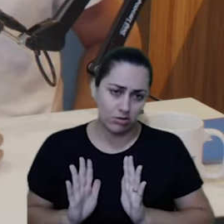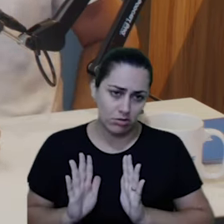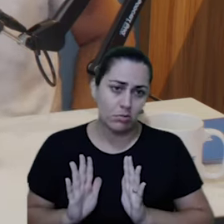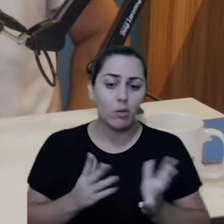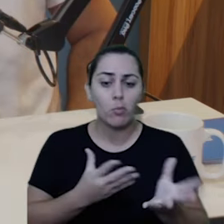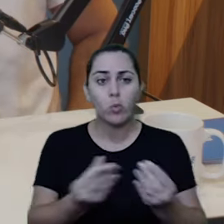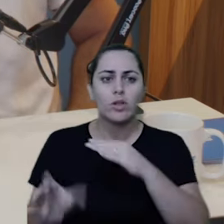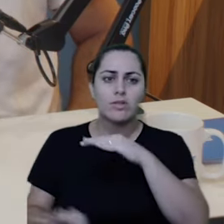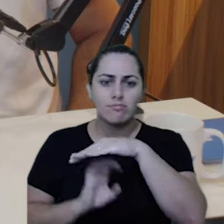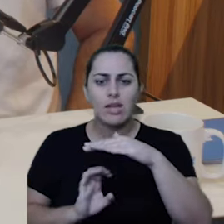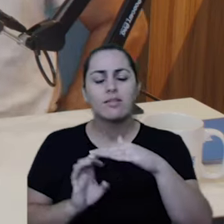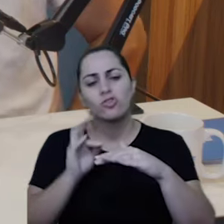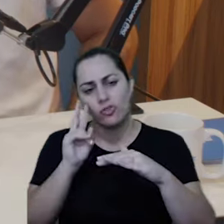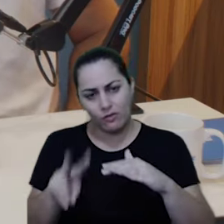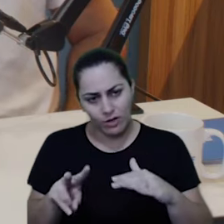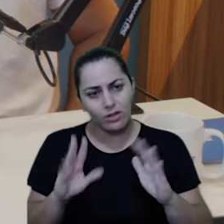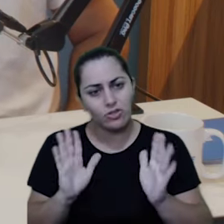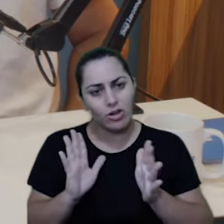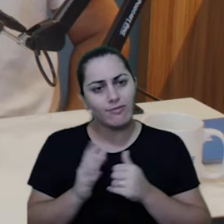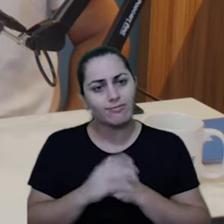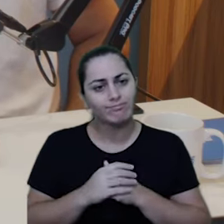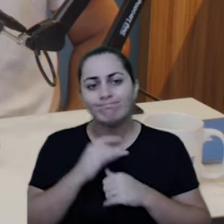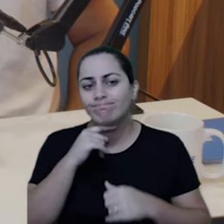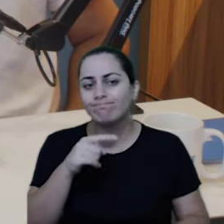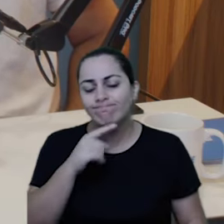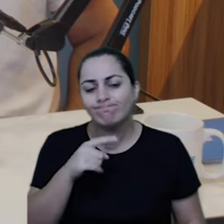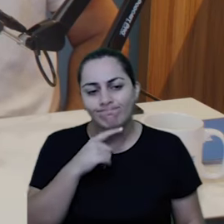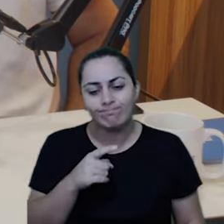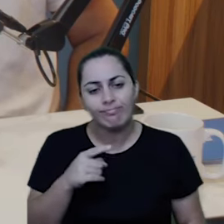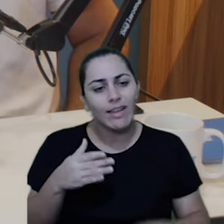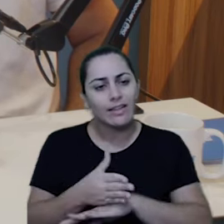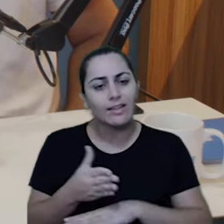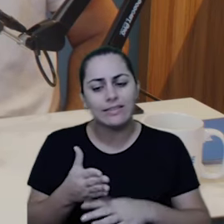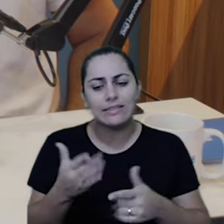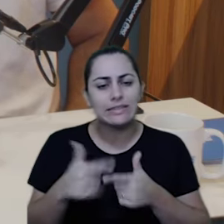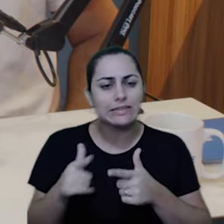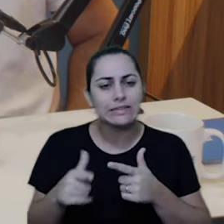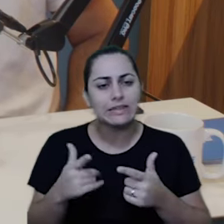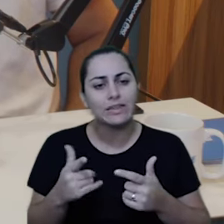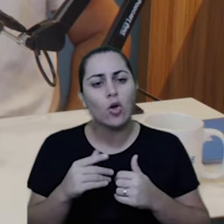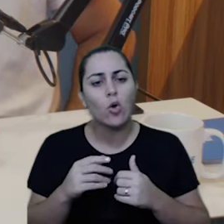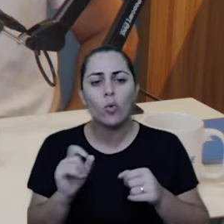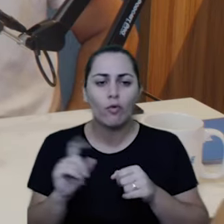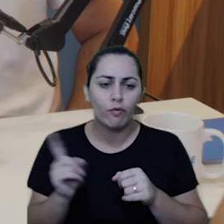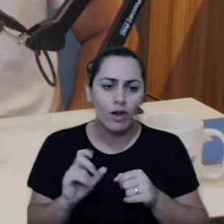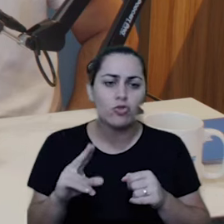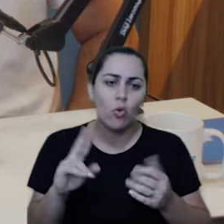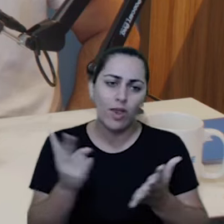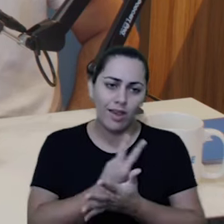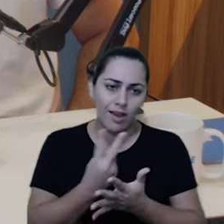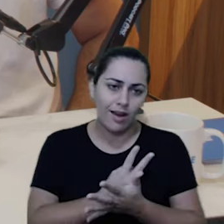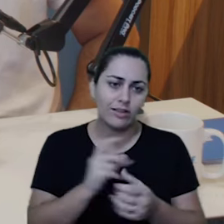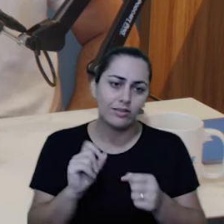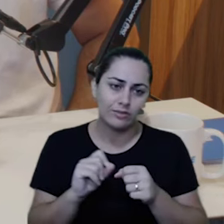muitas empresas que a gente vê no dia a dia aqui que não conseguem esse primeiro acesso E aí travam ou não emitem is